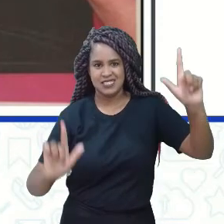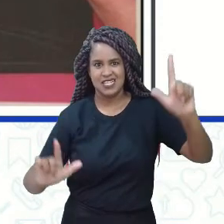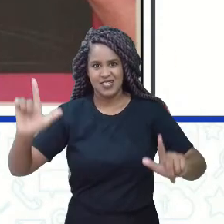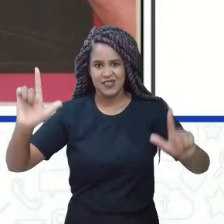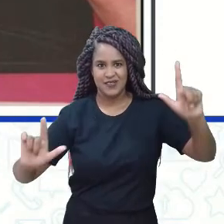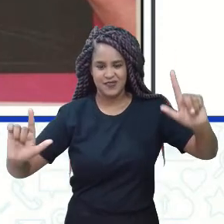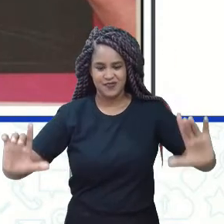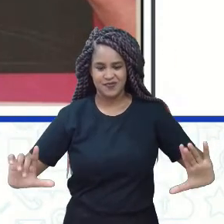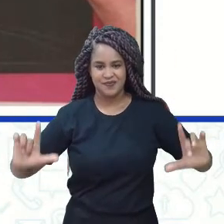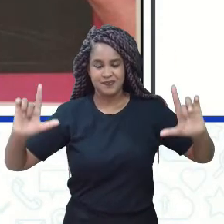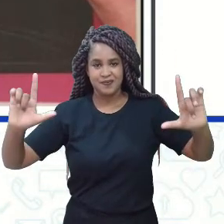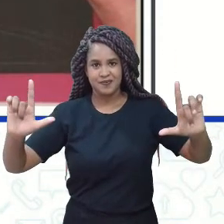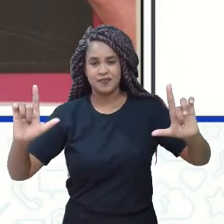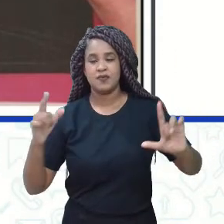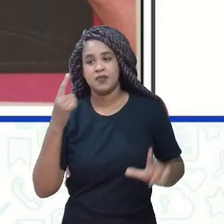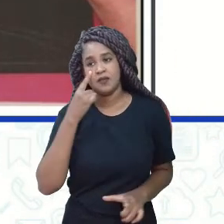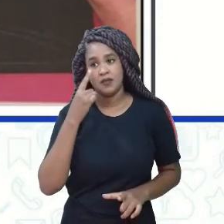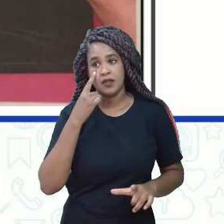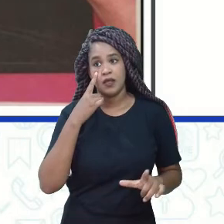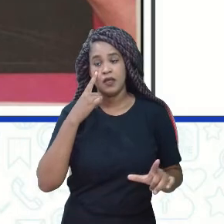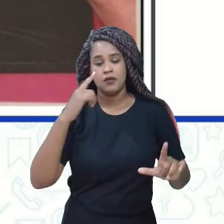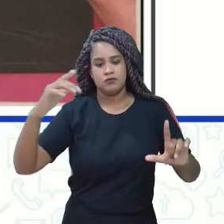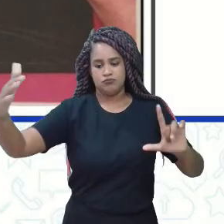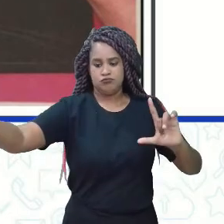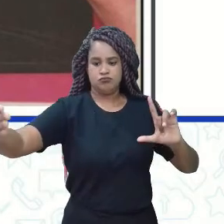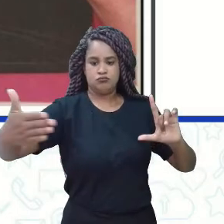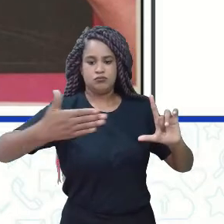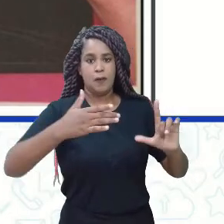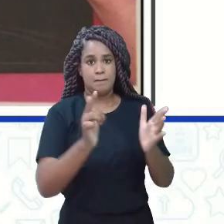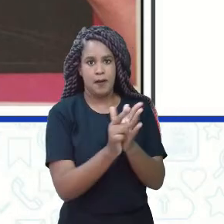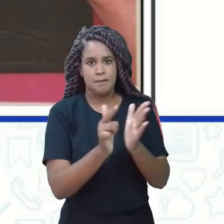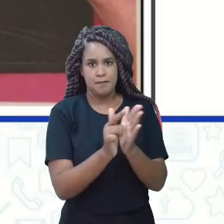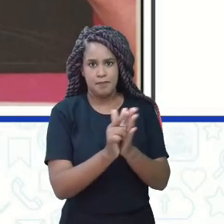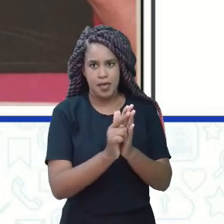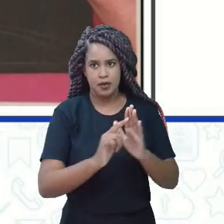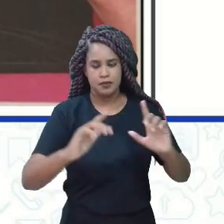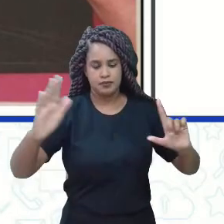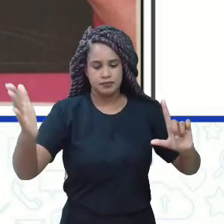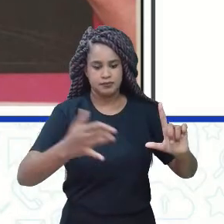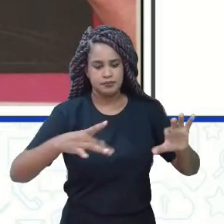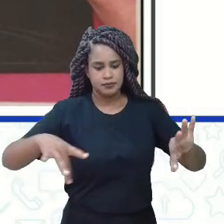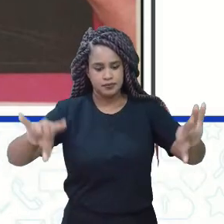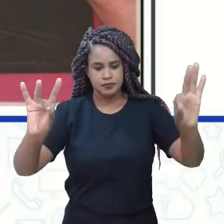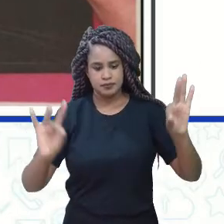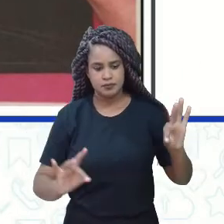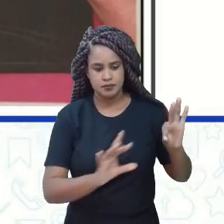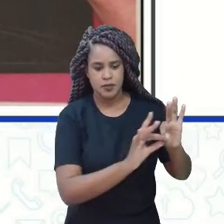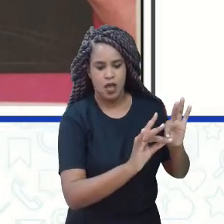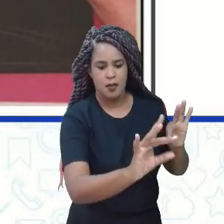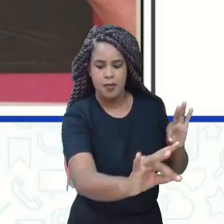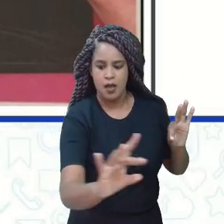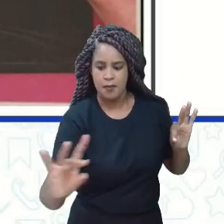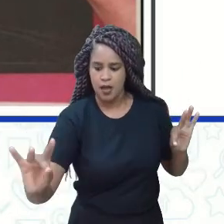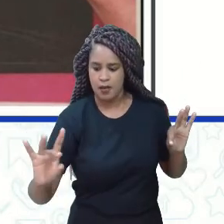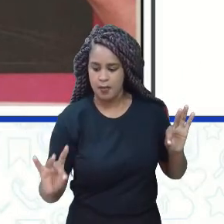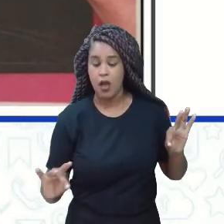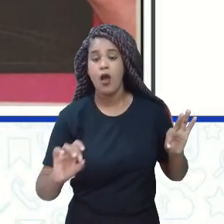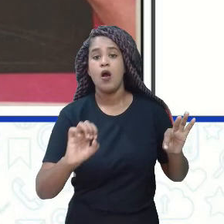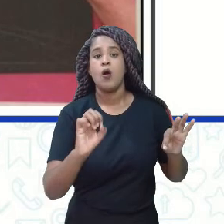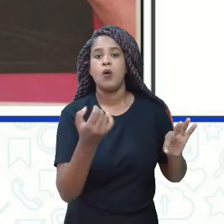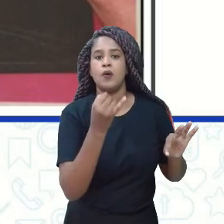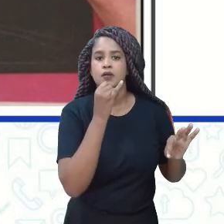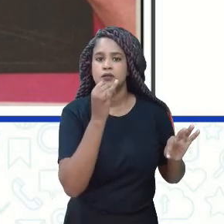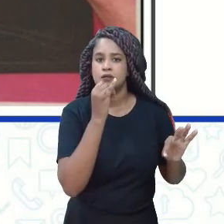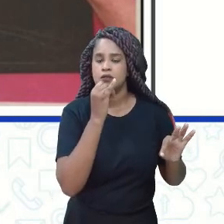folha de papel vegetal ou papel manteiga, né, que é aquele usado na cozinha, ou até papel de seda, ou, como eu disse a vocês,